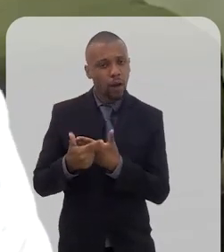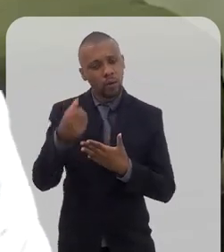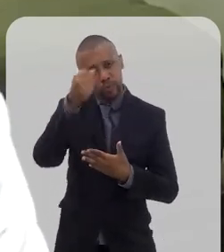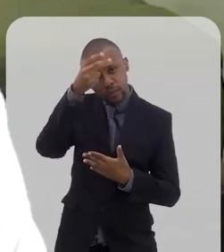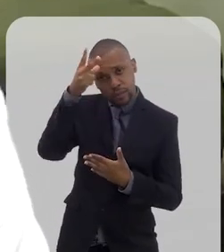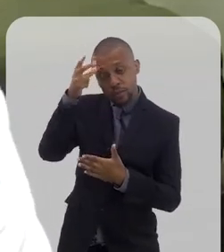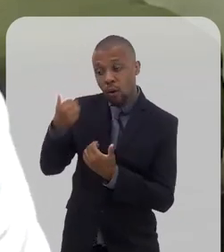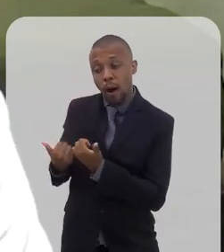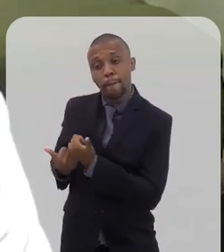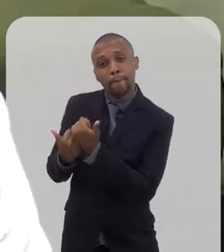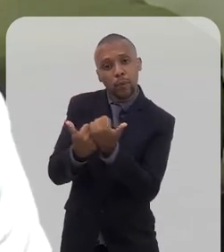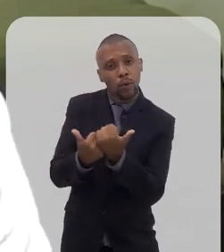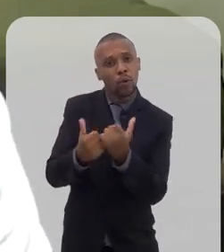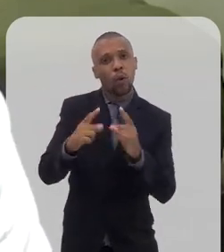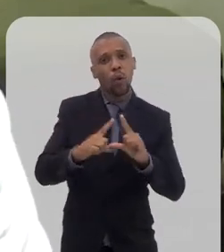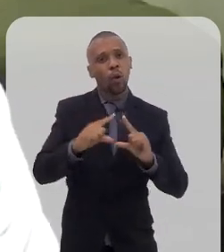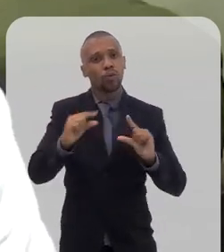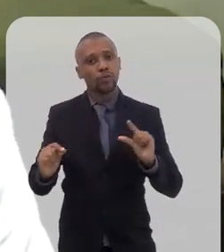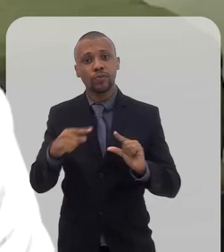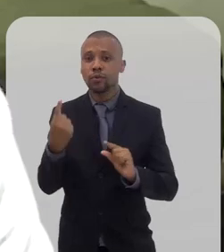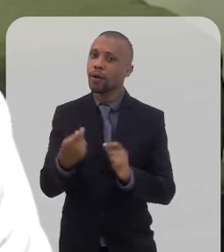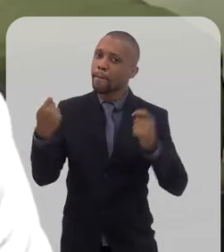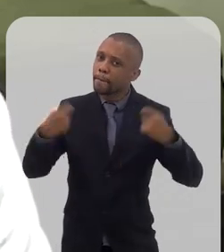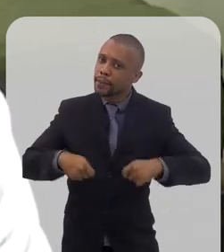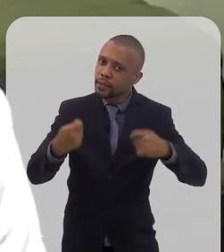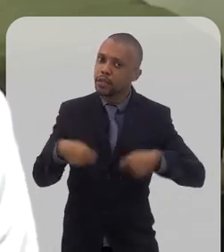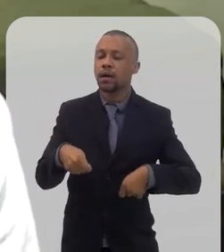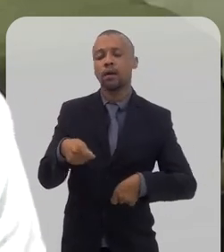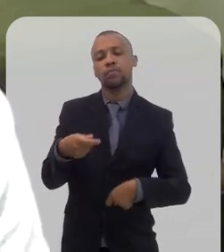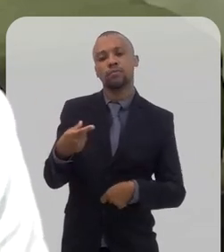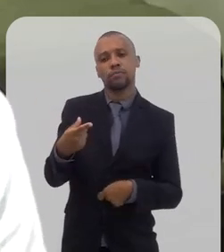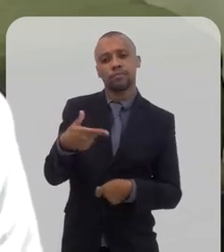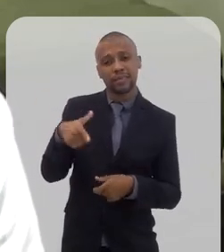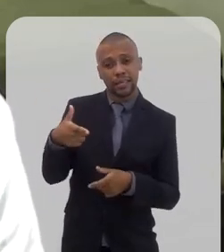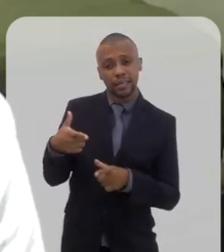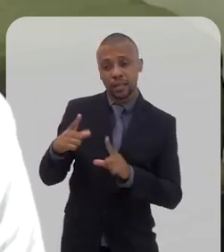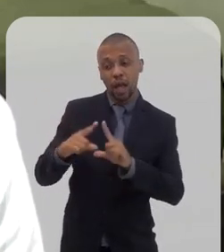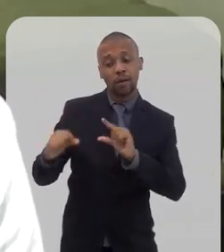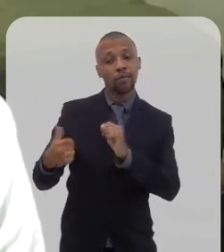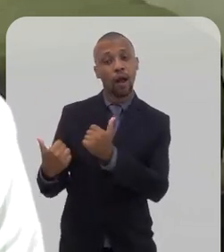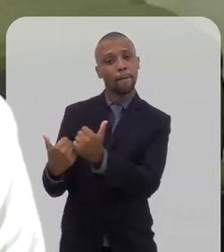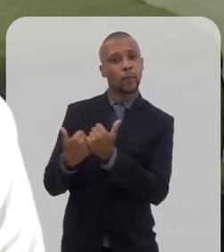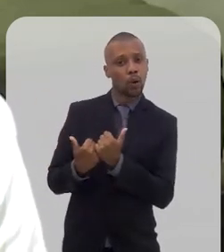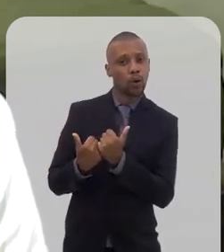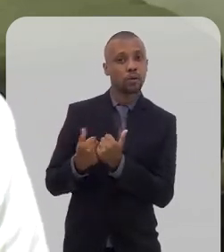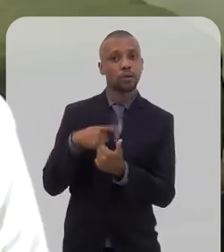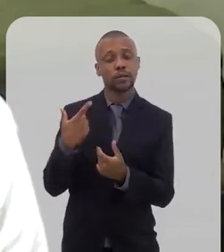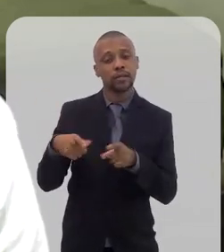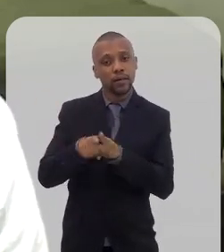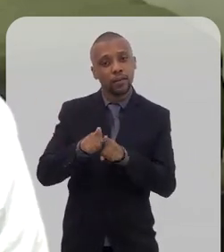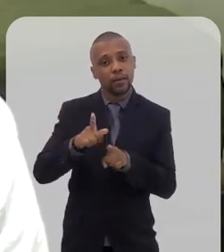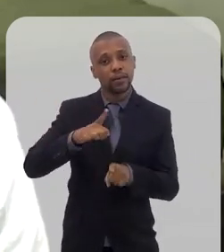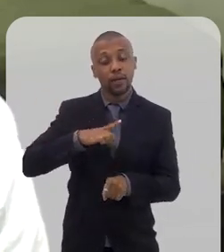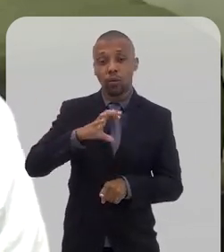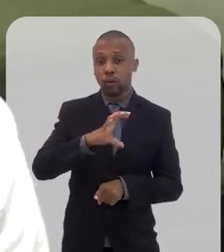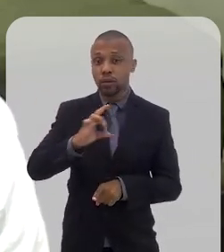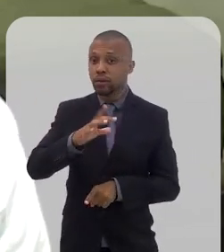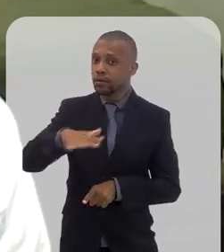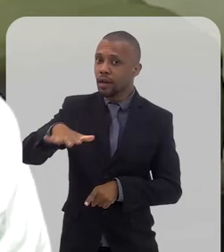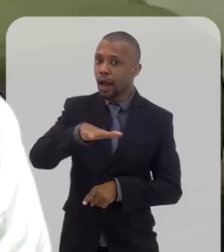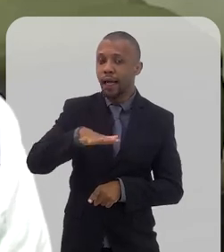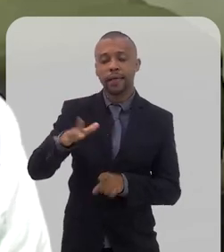importância, o apoio logístico que a gente precisa deles, né, para que nos concedam esse apoio. Receba o nosso coordenador de área,